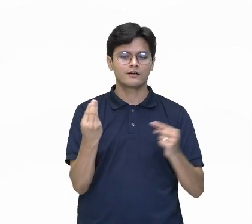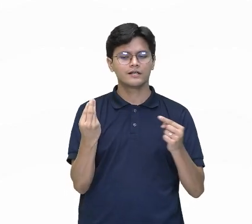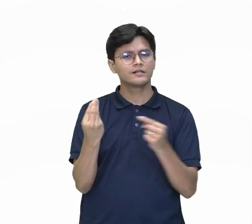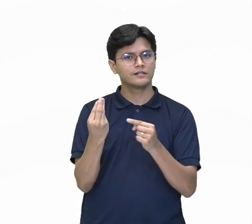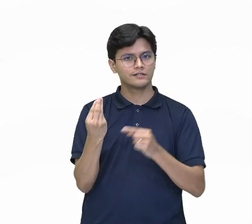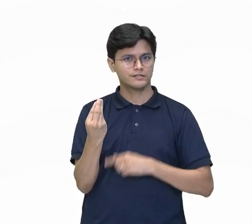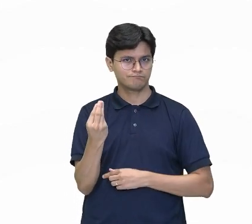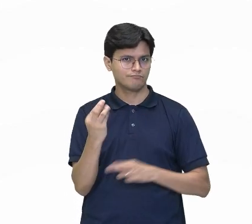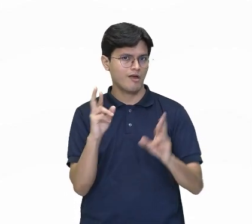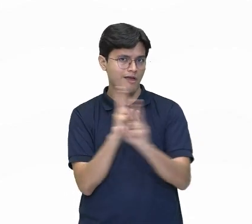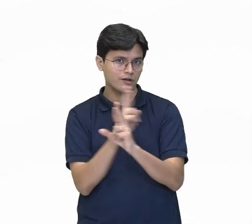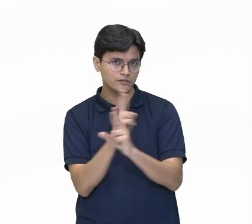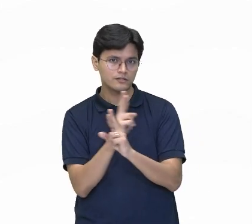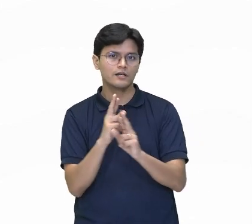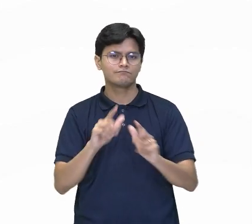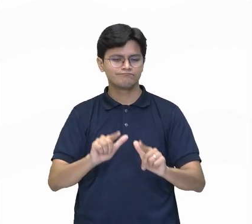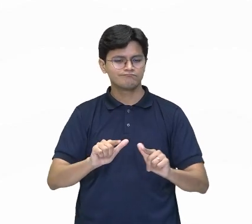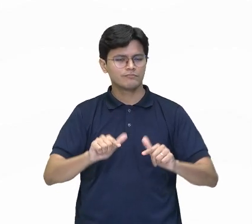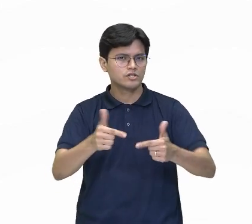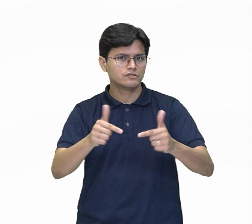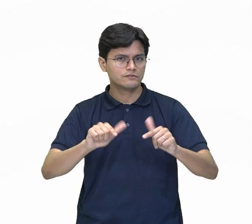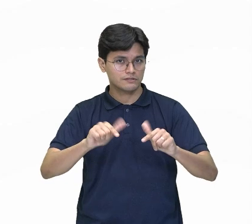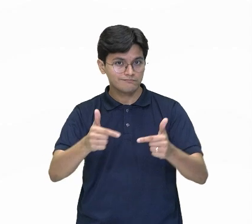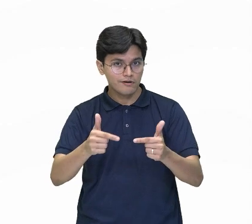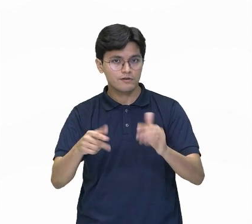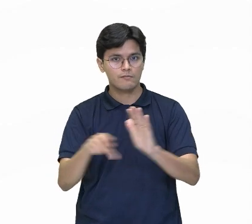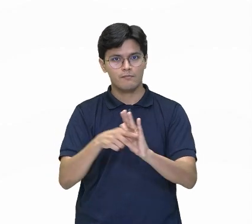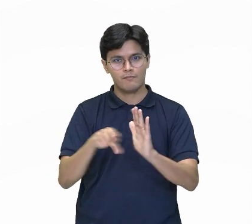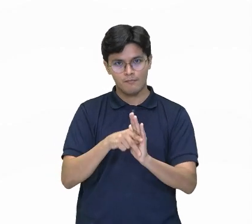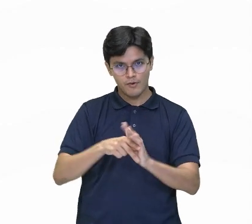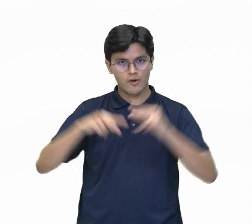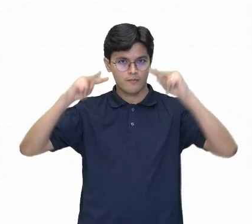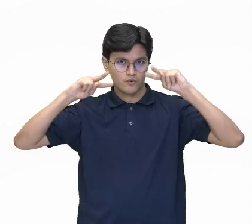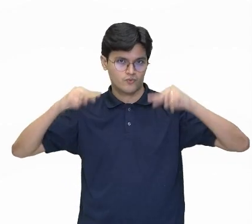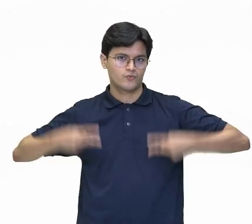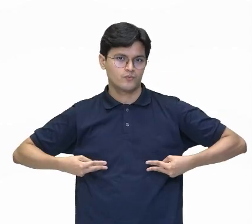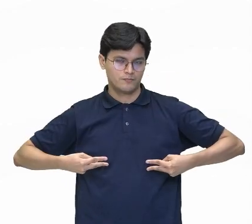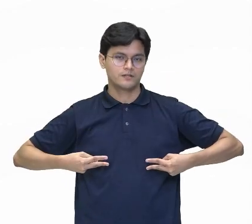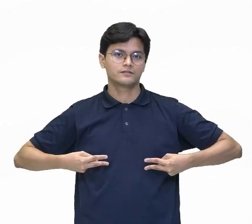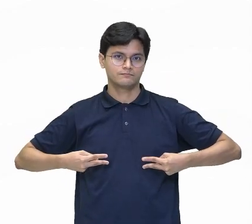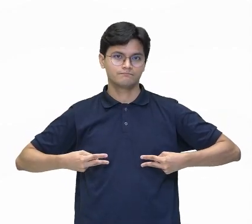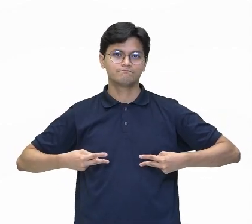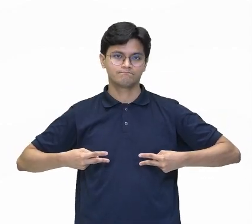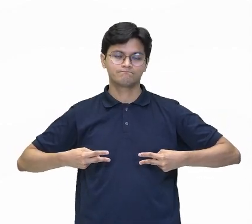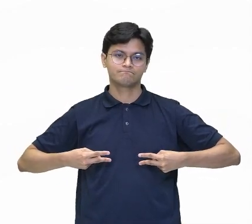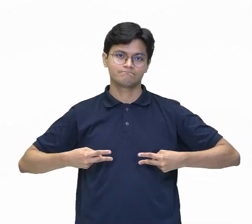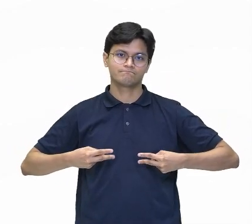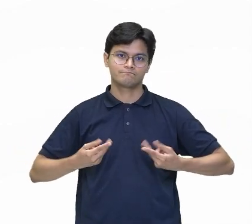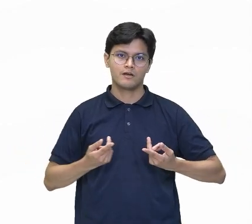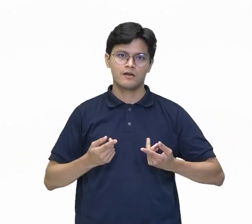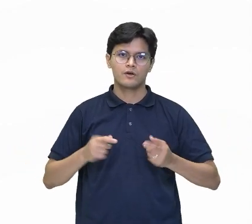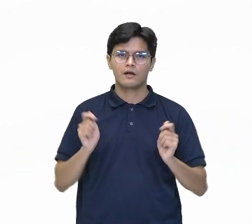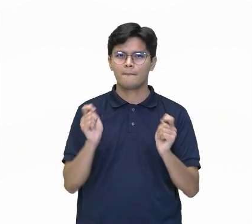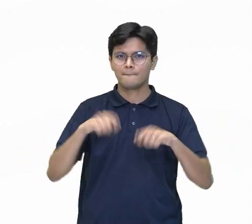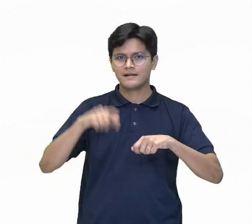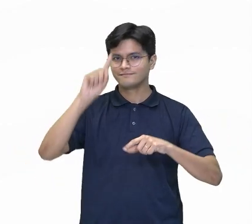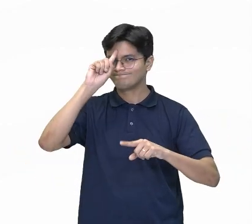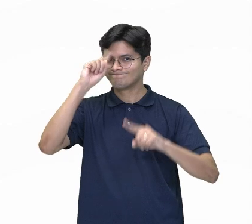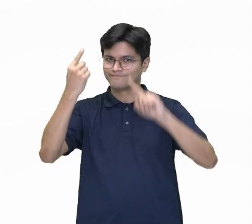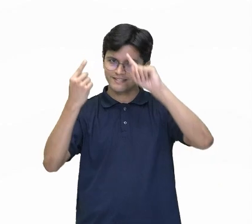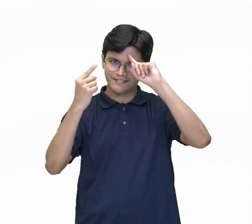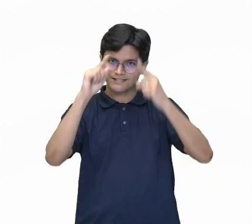de uma atividade humana. Uma atividade humana que ela é criadora e